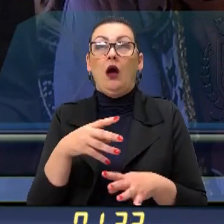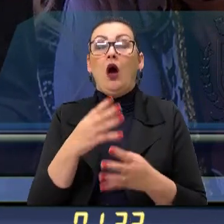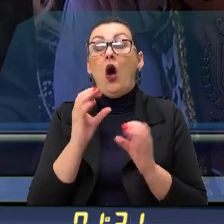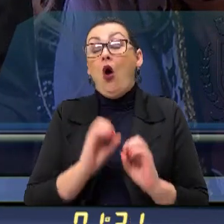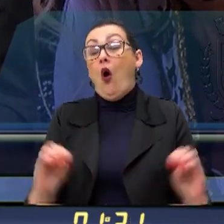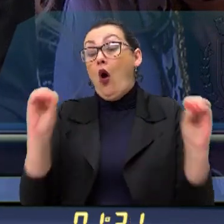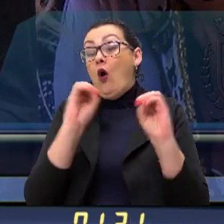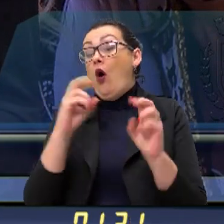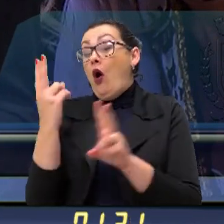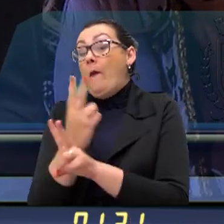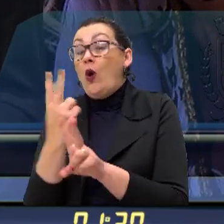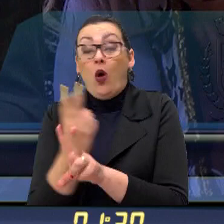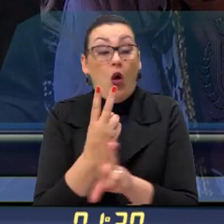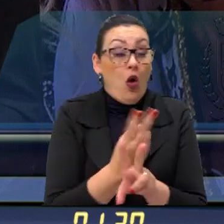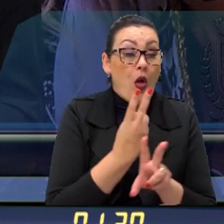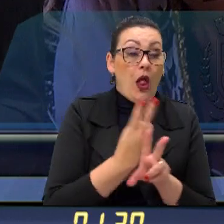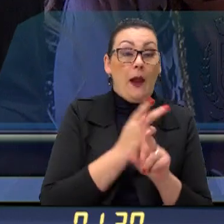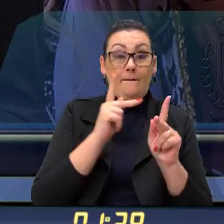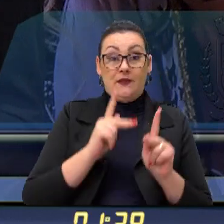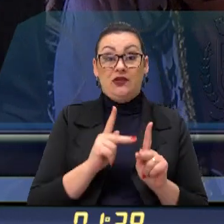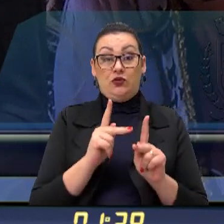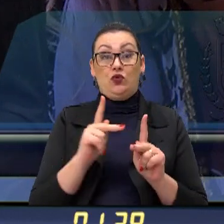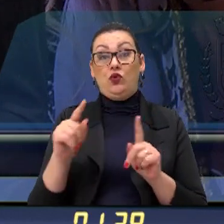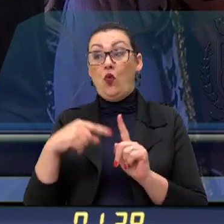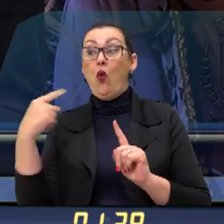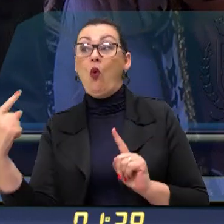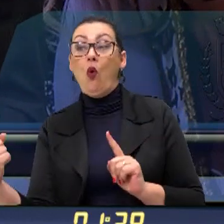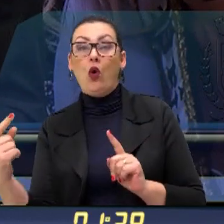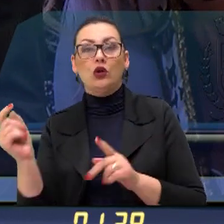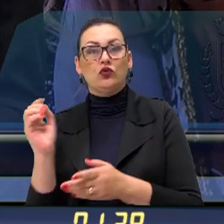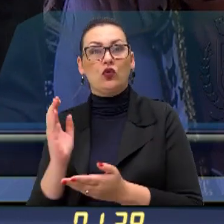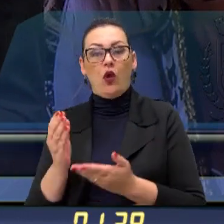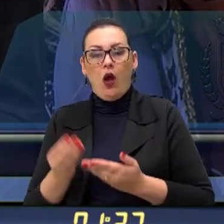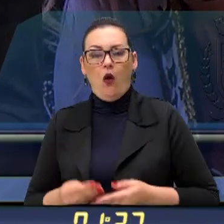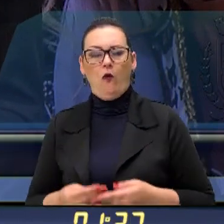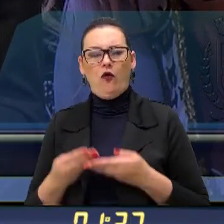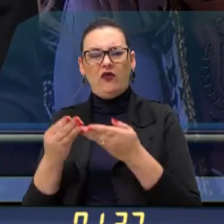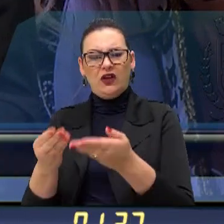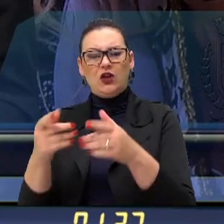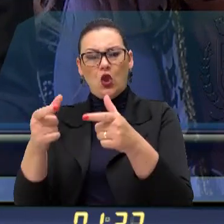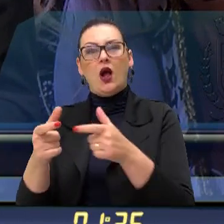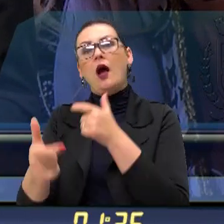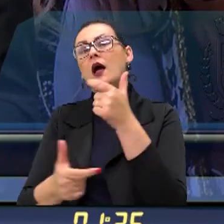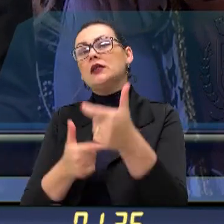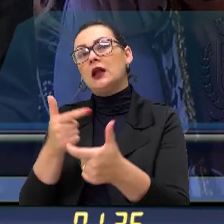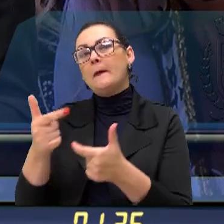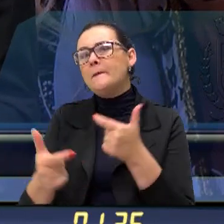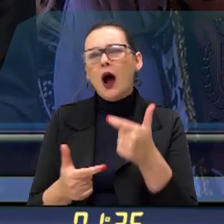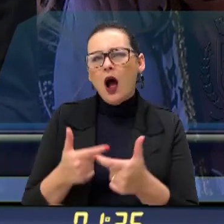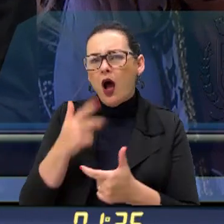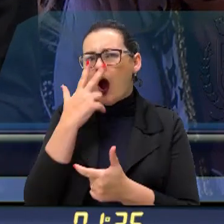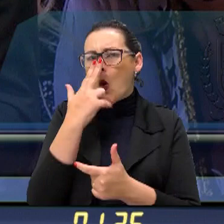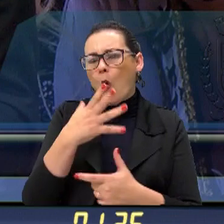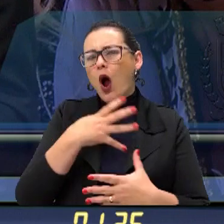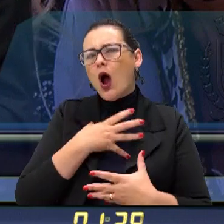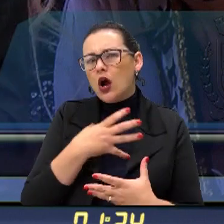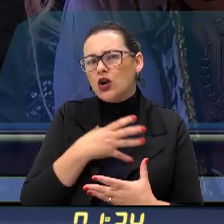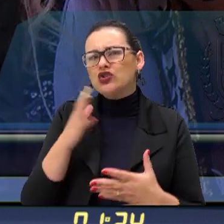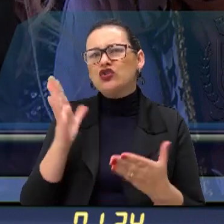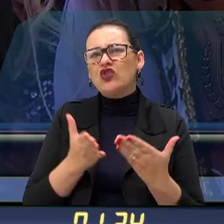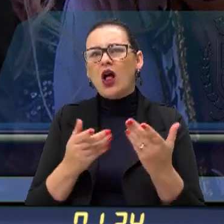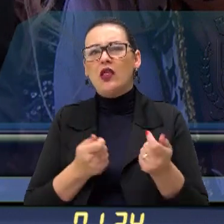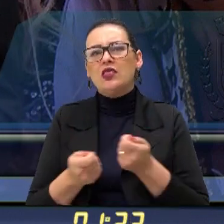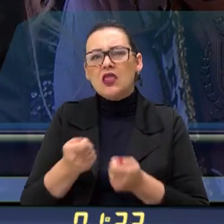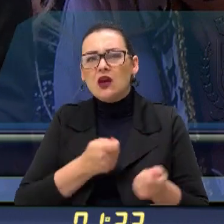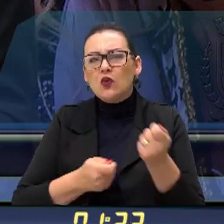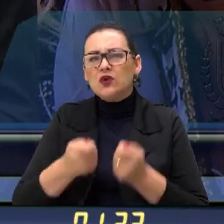buscar pessoas do outro lado oferecendo cargos, como vem tratando o balcão de